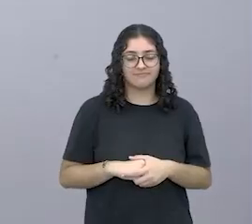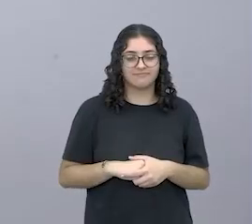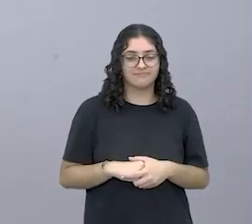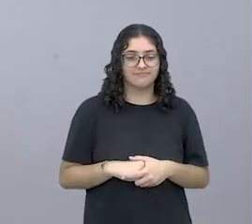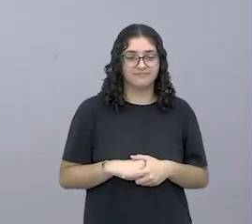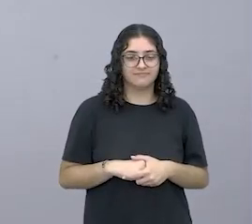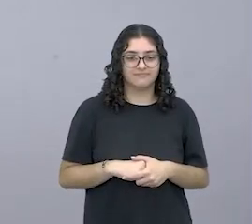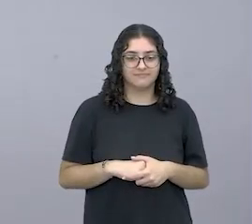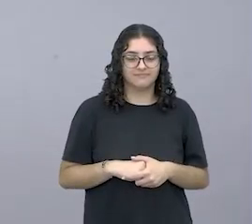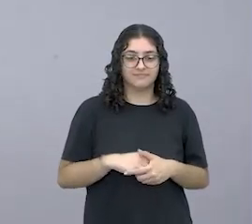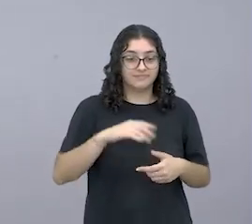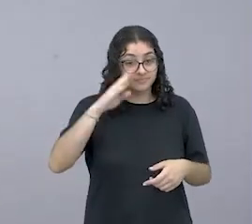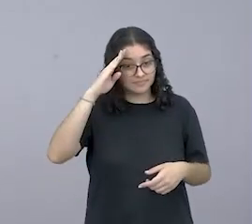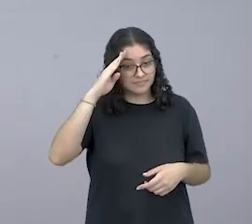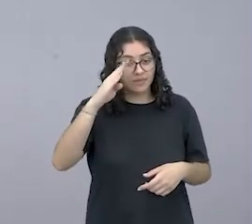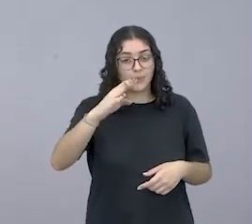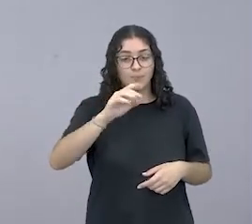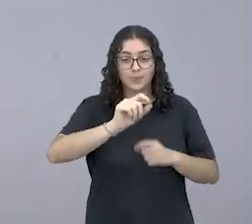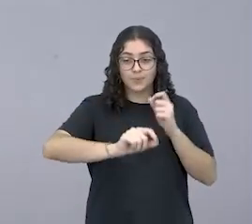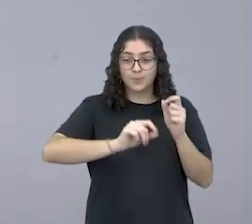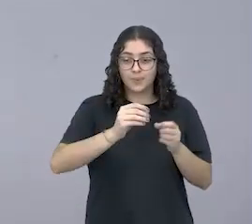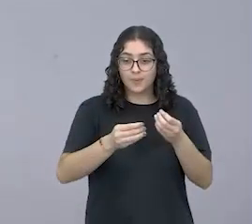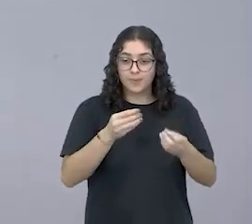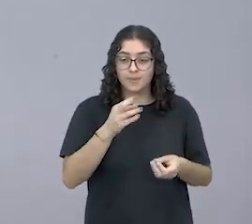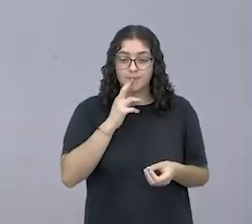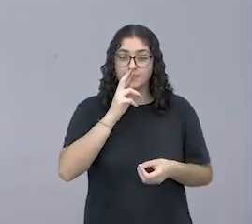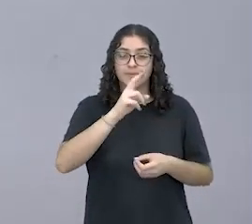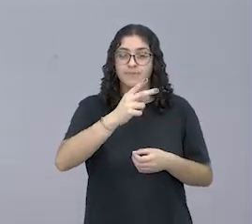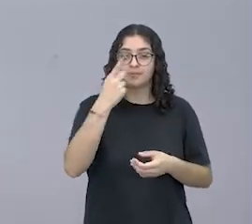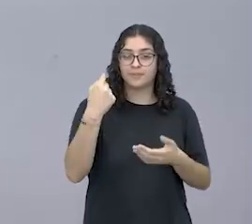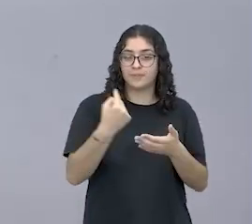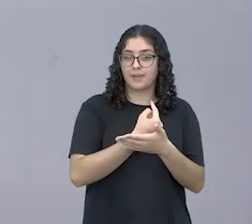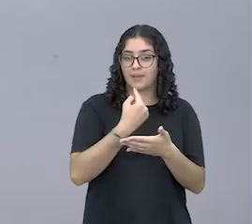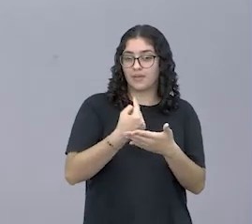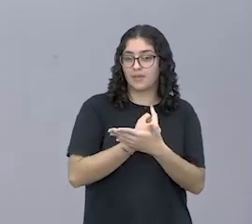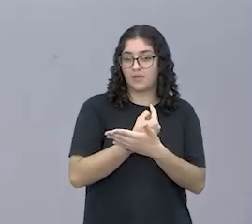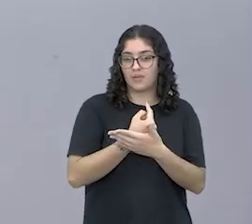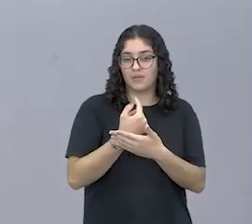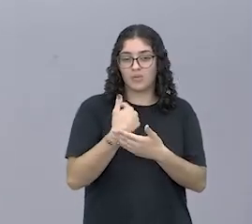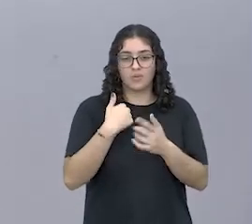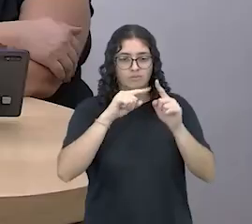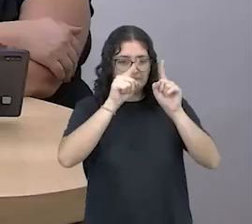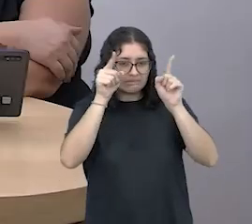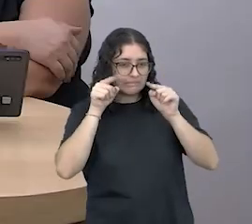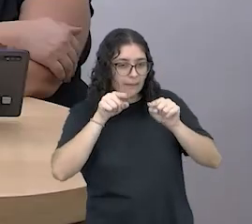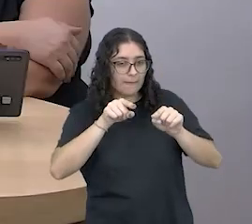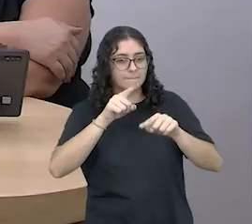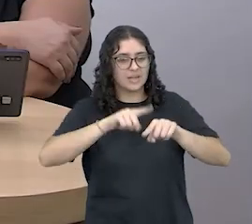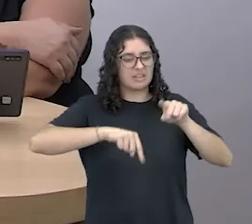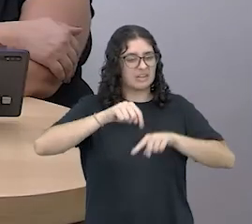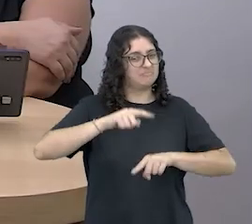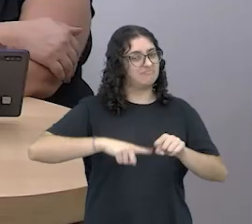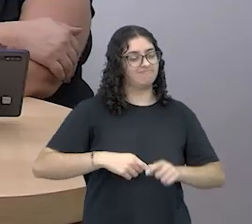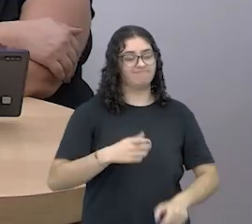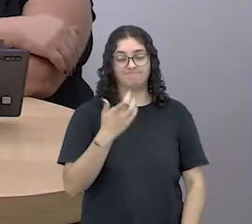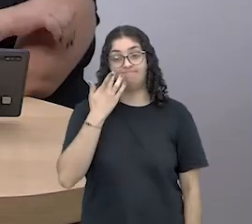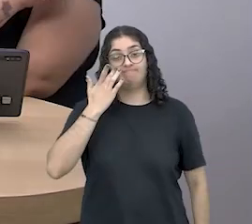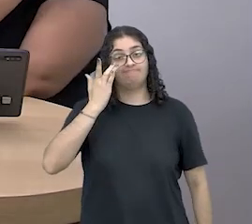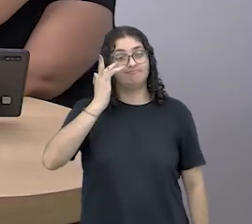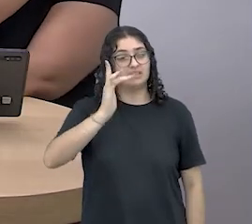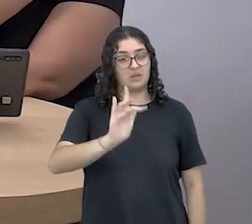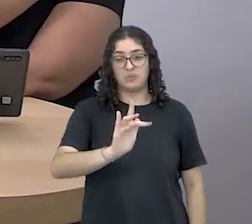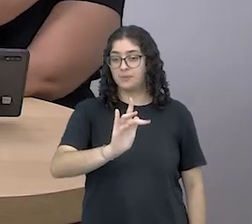falando principalmente para responder aqui alguns questionamentos. Não sei sobre o material, gente. Não tenho